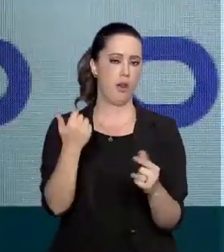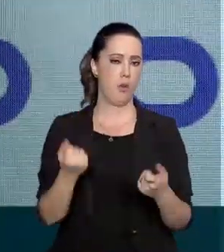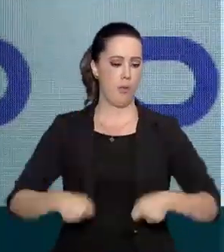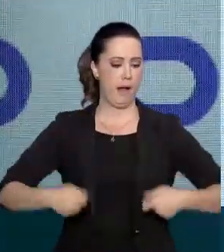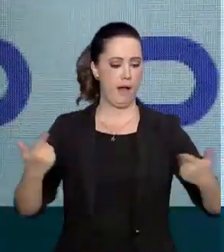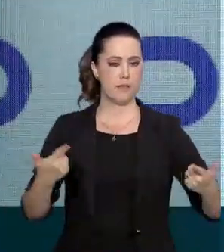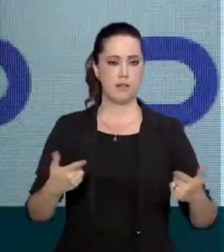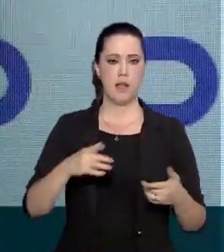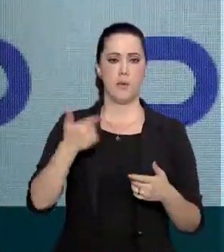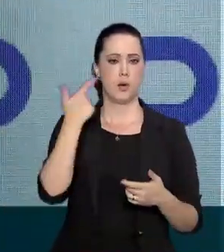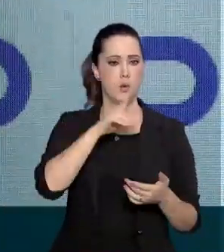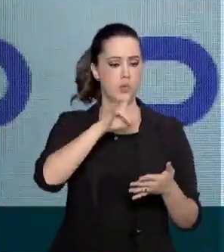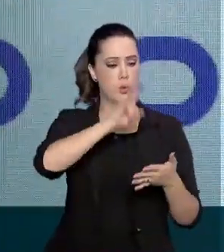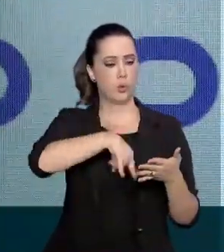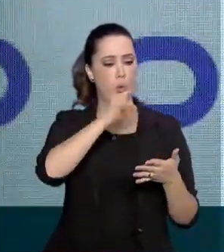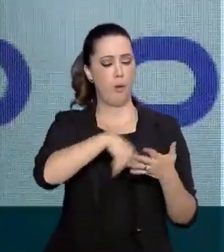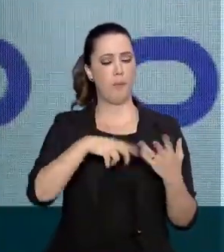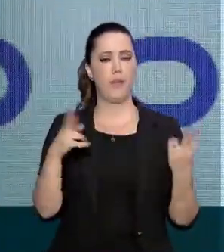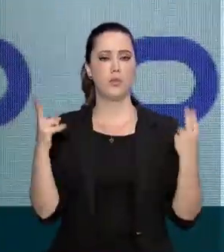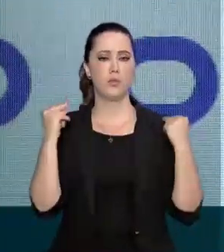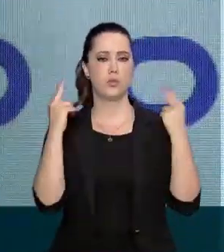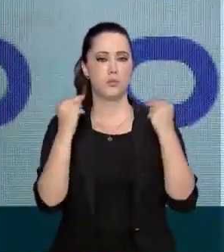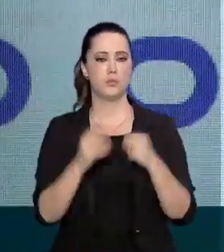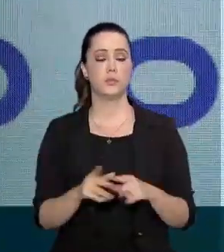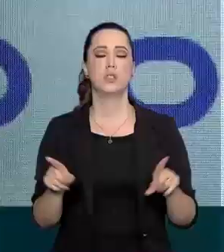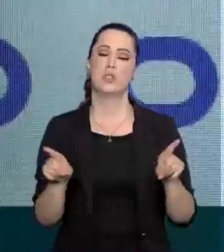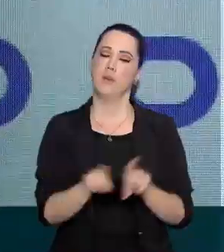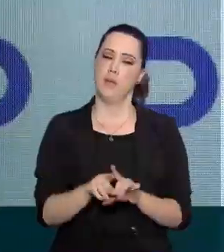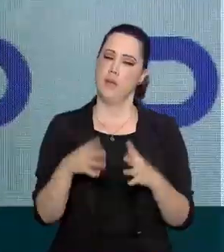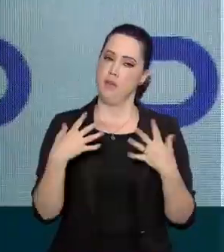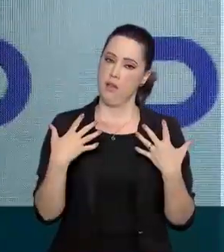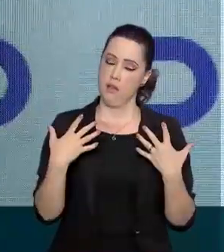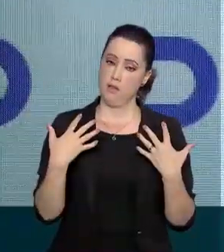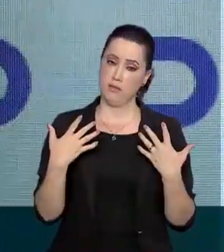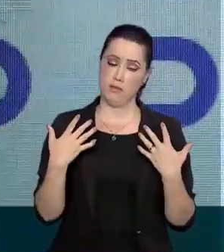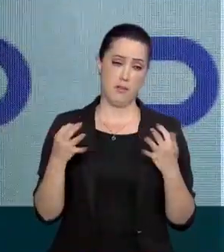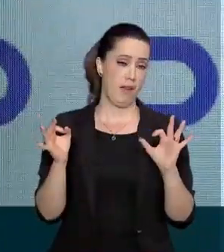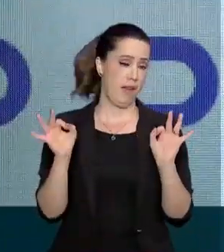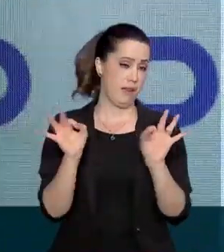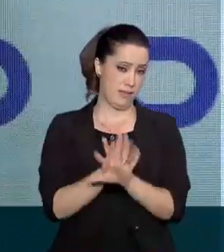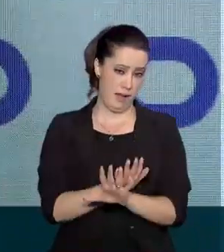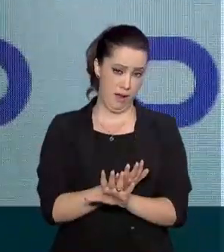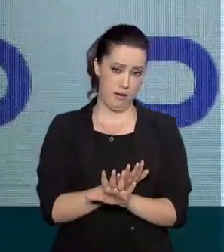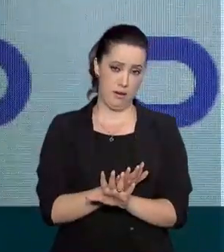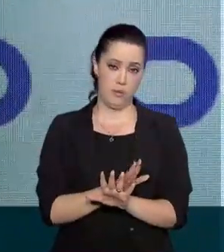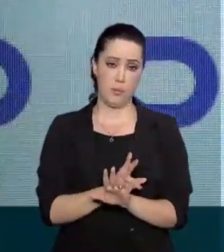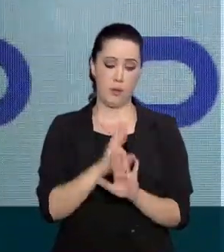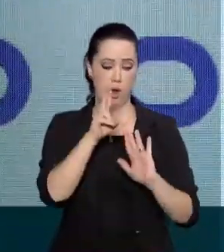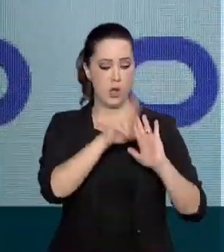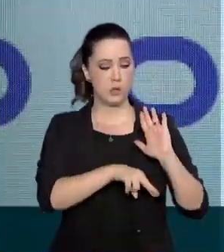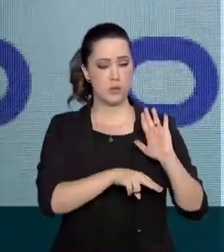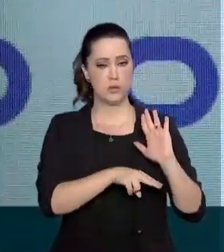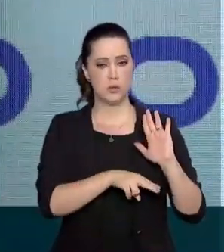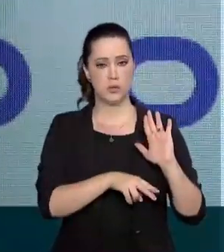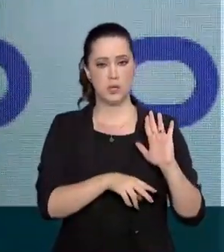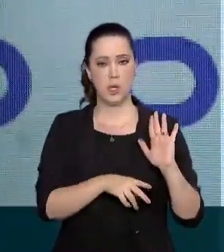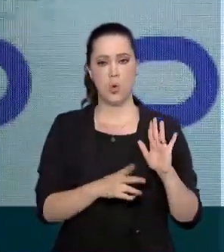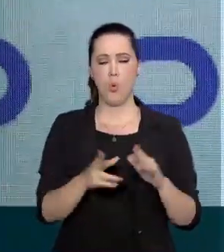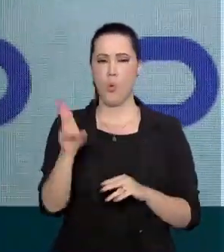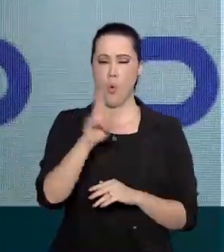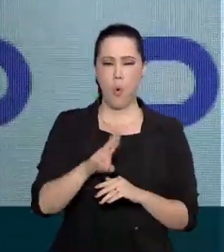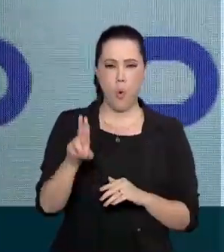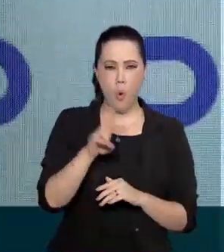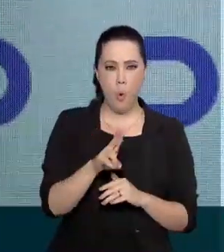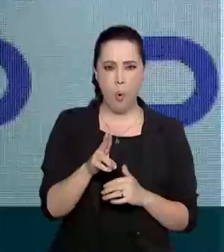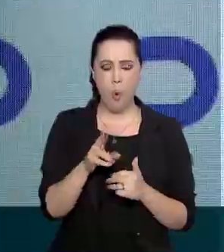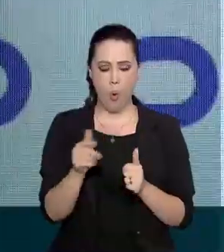motorista. Vamos também, já acabamos, porque era uma resolução, com o simulador. Ué, no